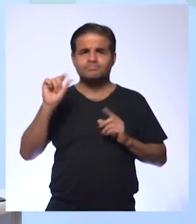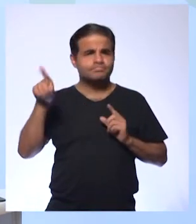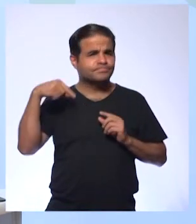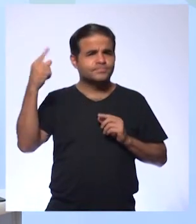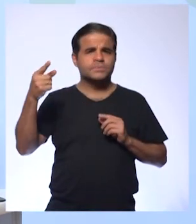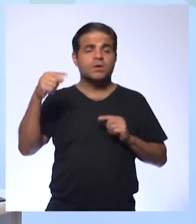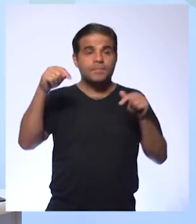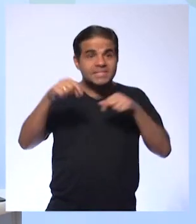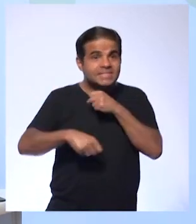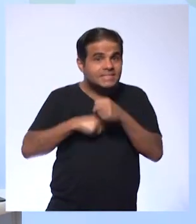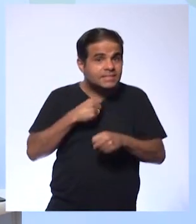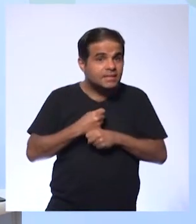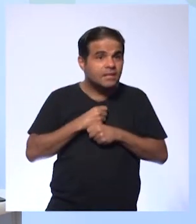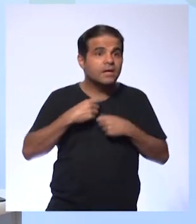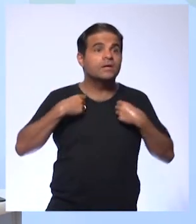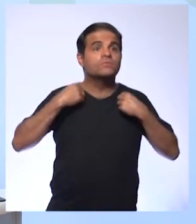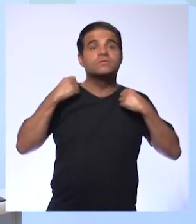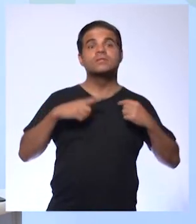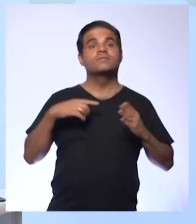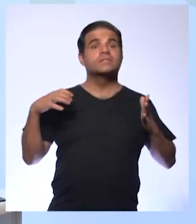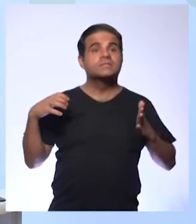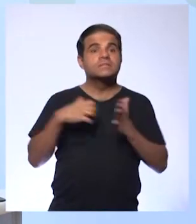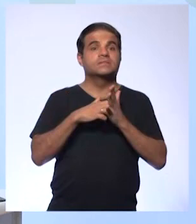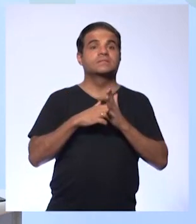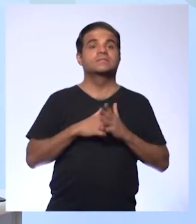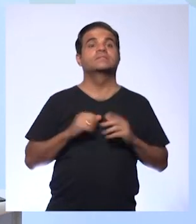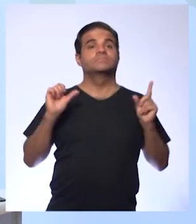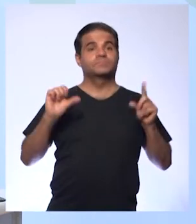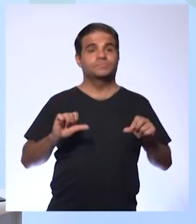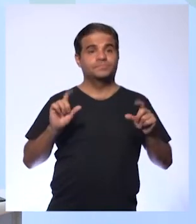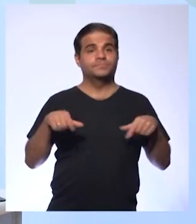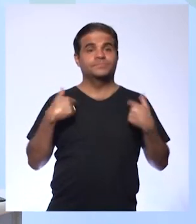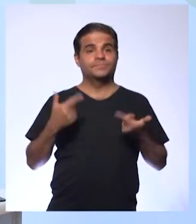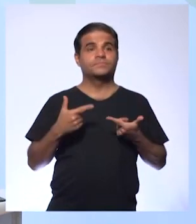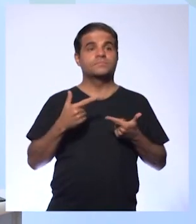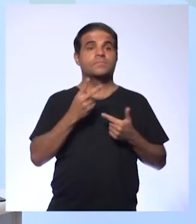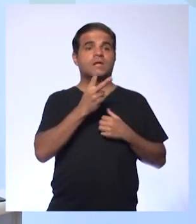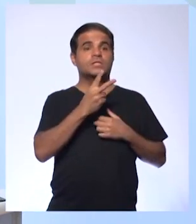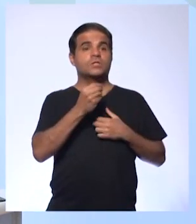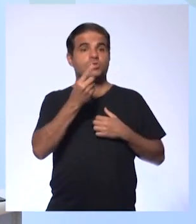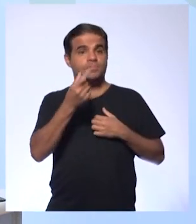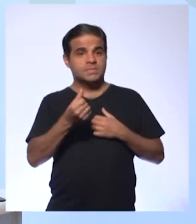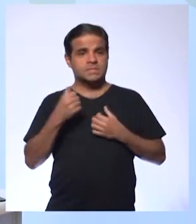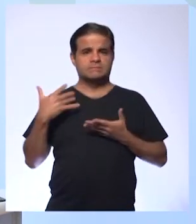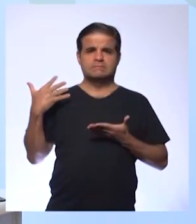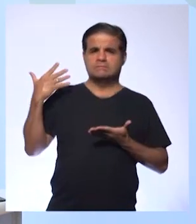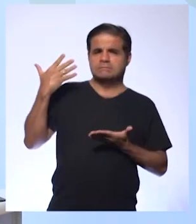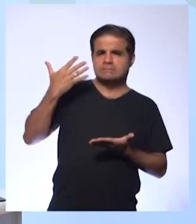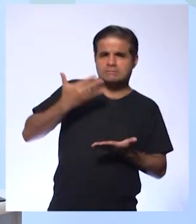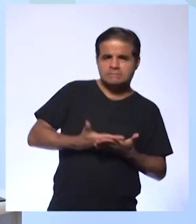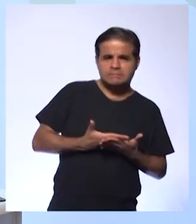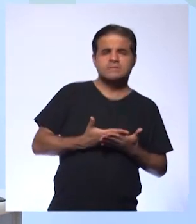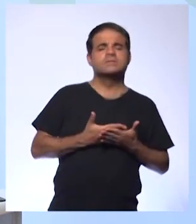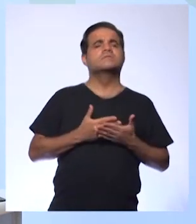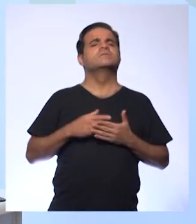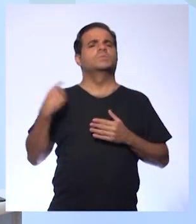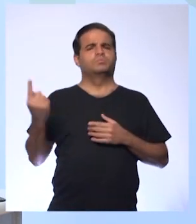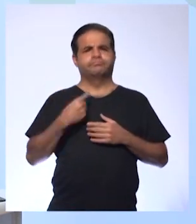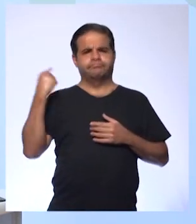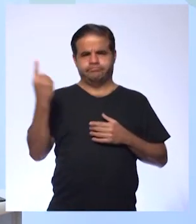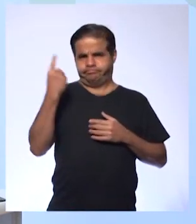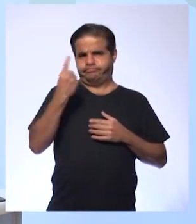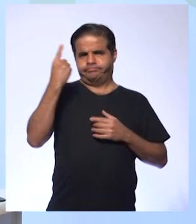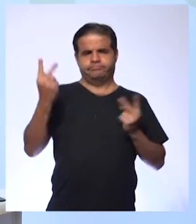que esse ano teve uma incidência maior. E detalhe, desde 2016, as incidências de tornados e